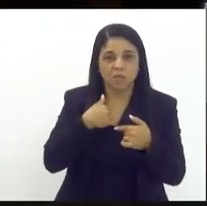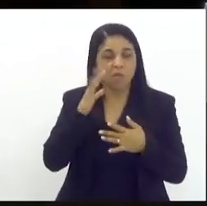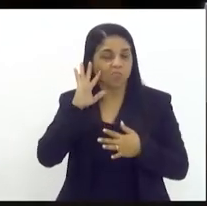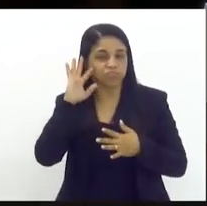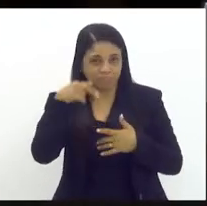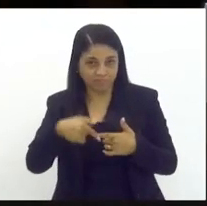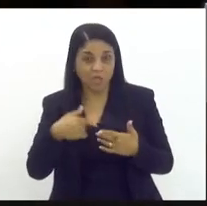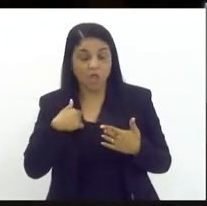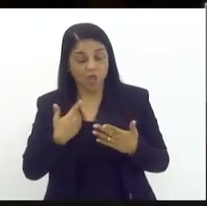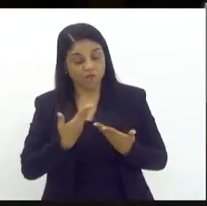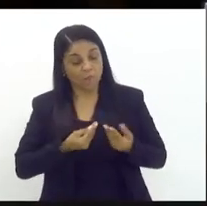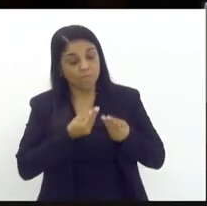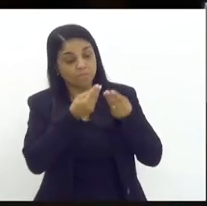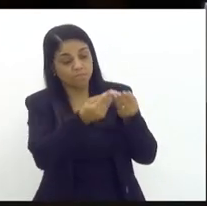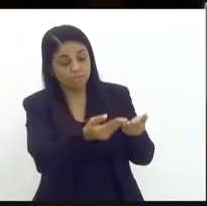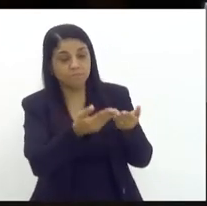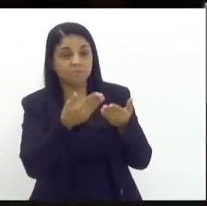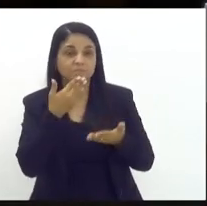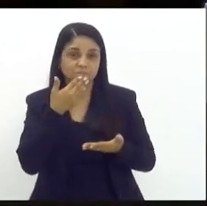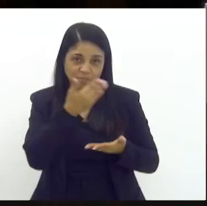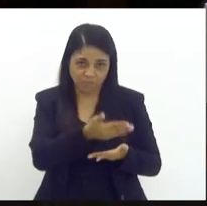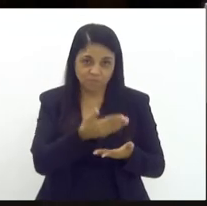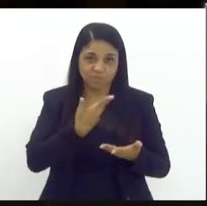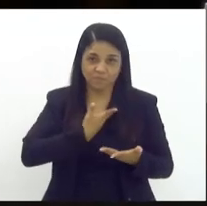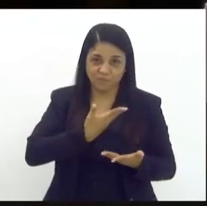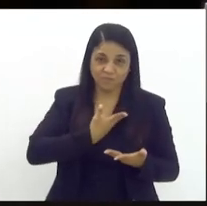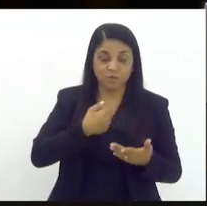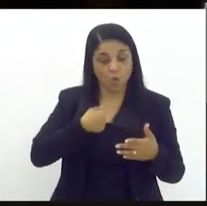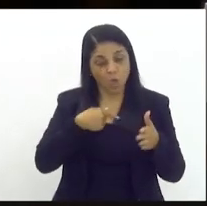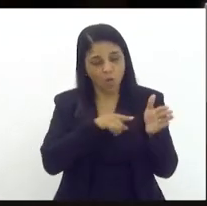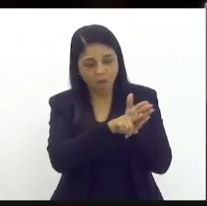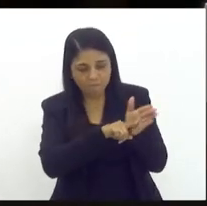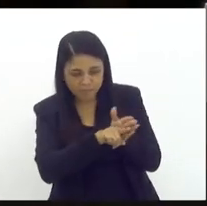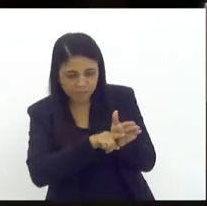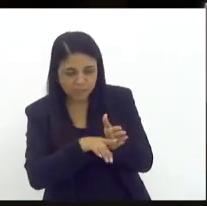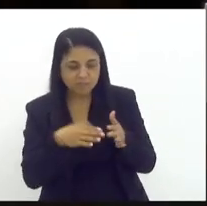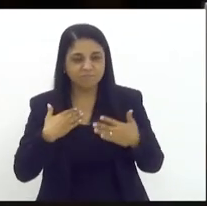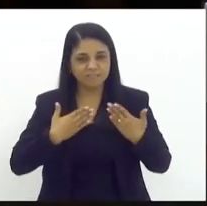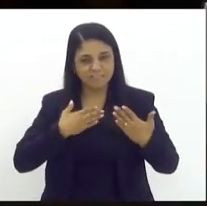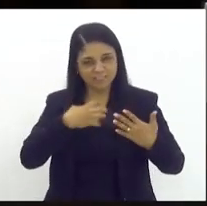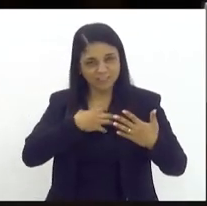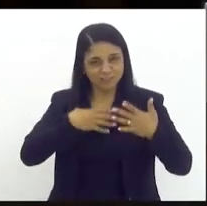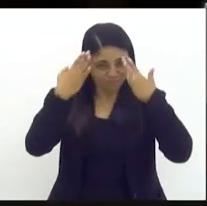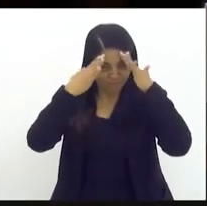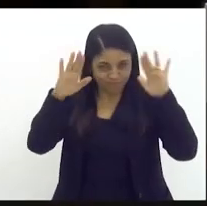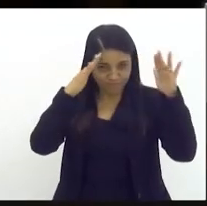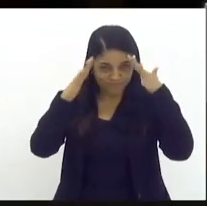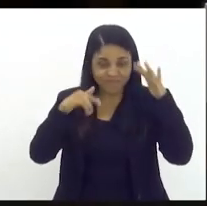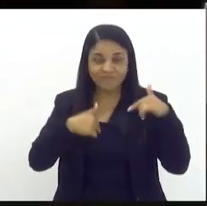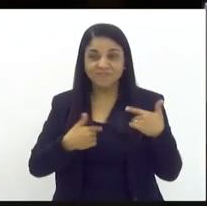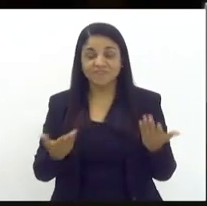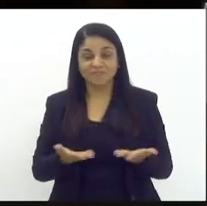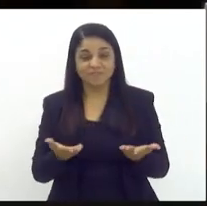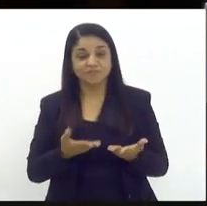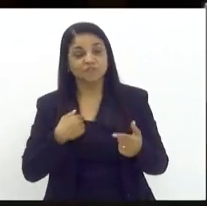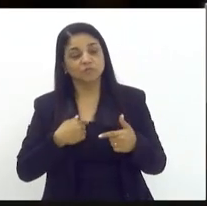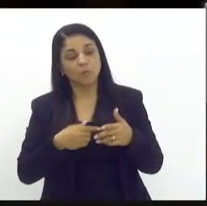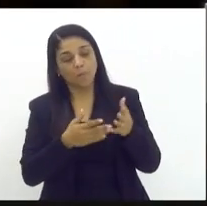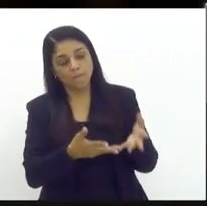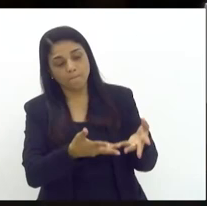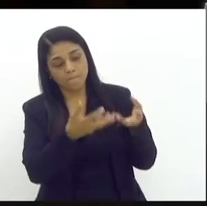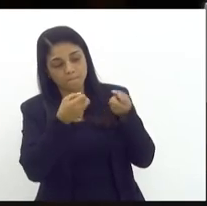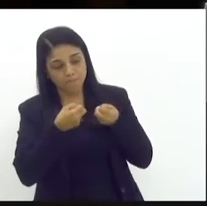é uma alegria estar aqui porque eu ainda sou um pesquisador ainda que esteja no chão de fábrica quando eles pegam esses efeitos de crescimento da Débora